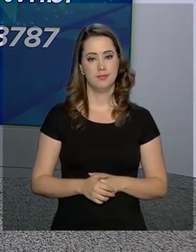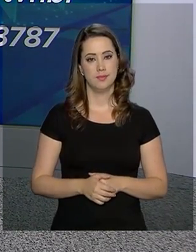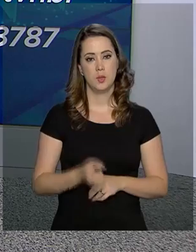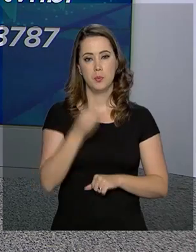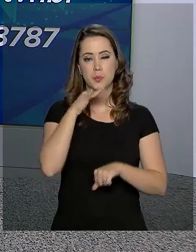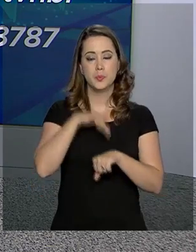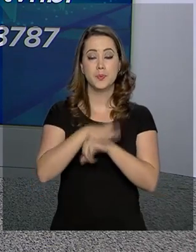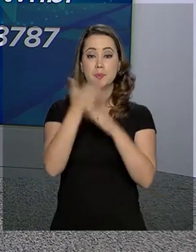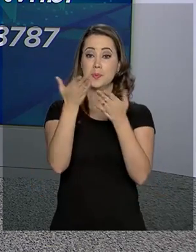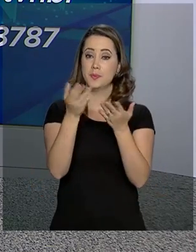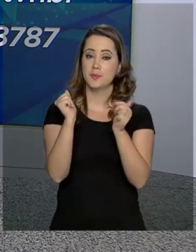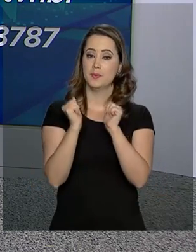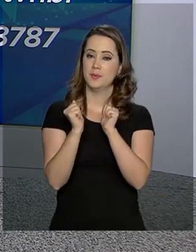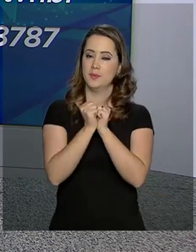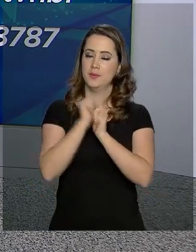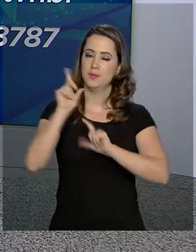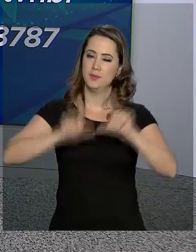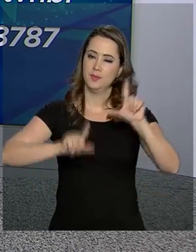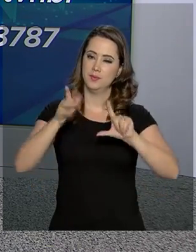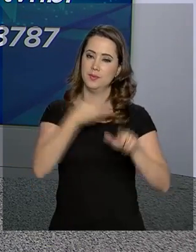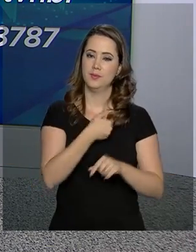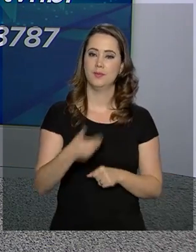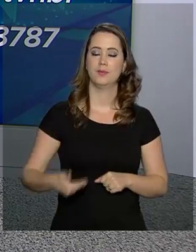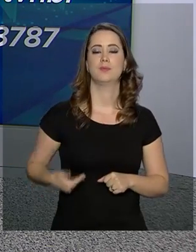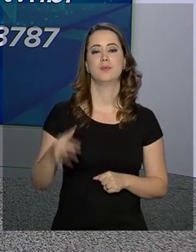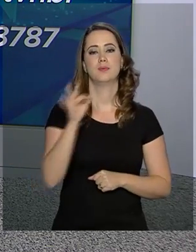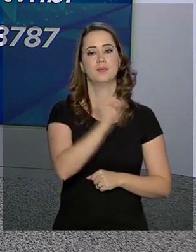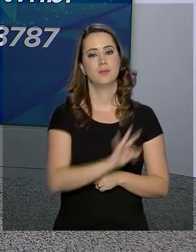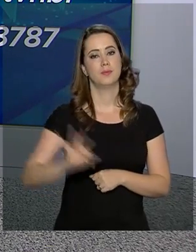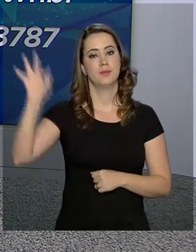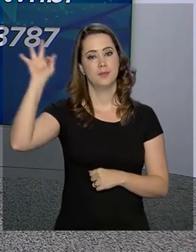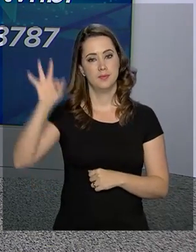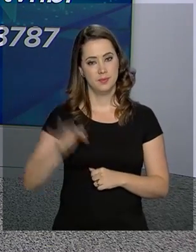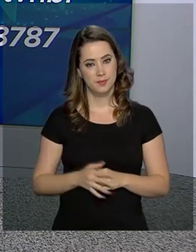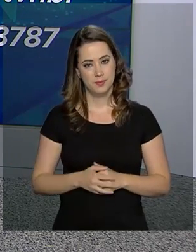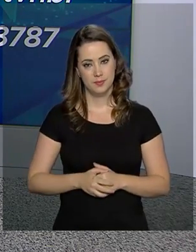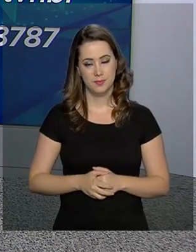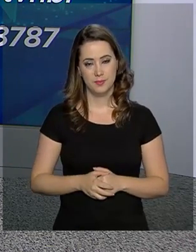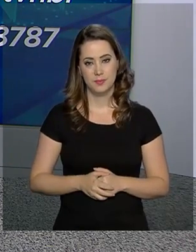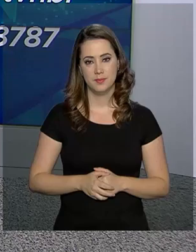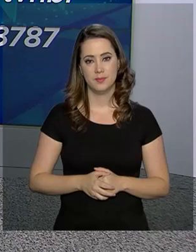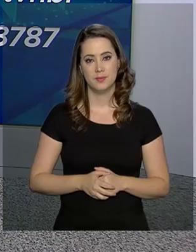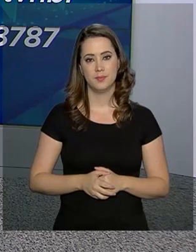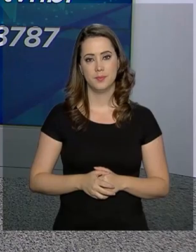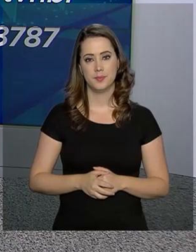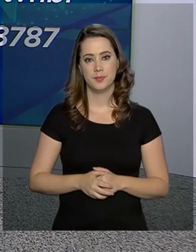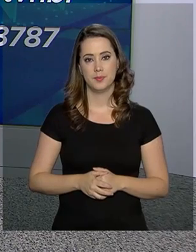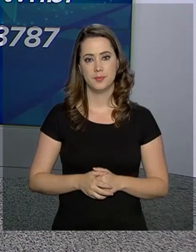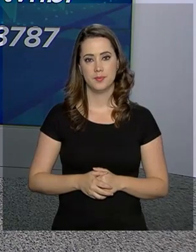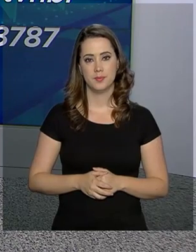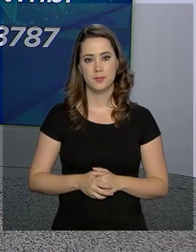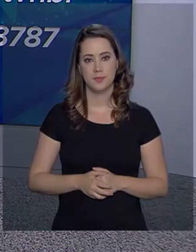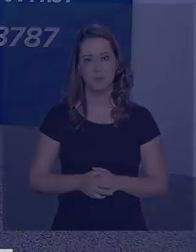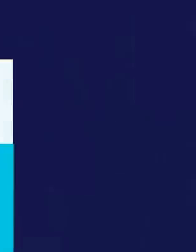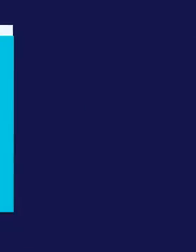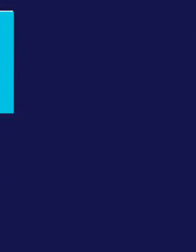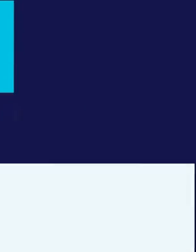61 998 67 87 87. Uma boa noite para você e continue com a gente na NBR, a TV do Governo Federal.